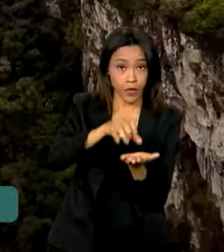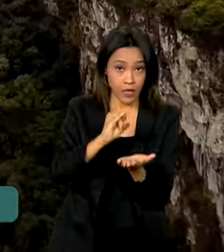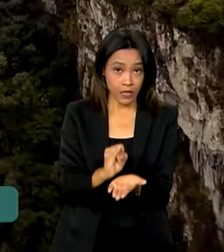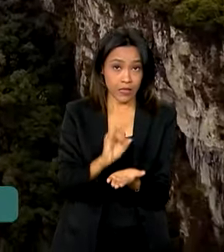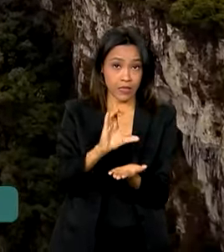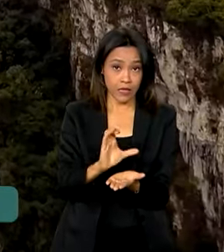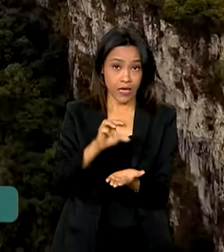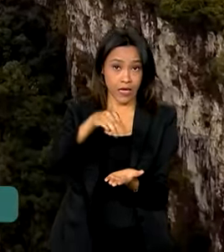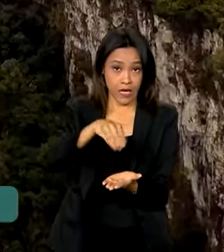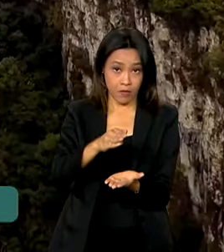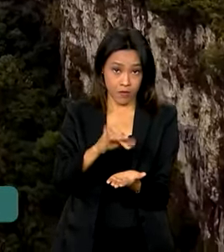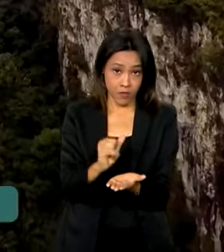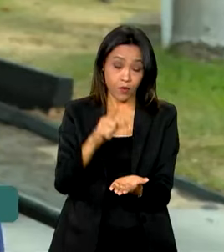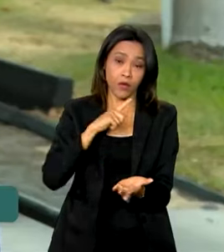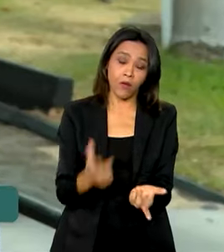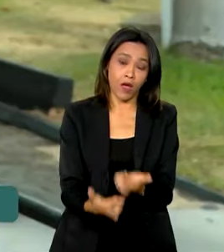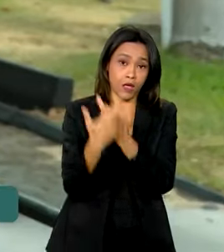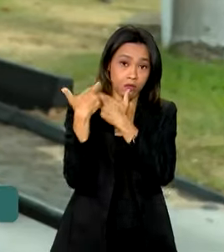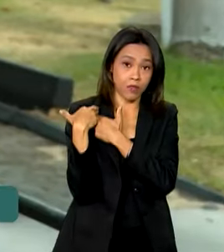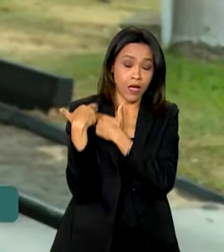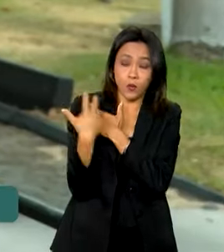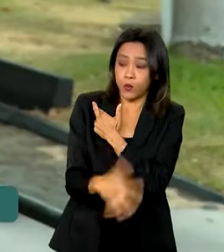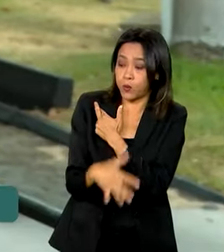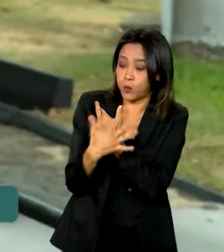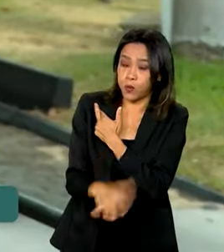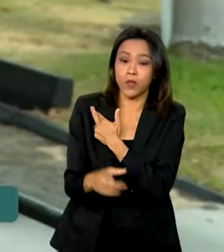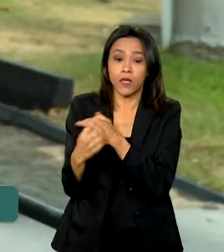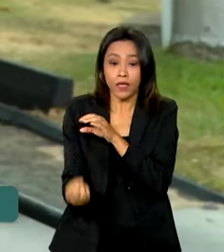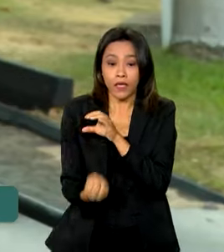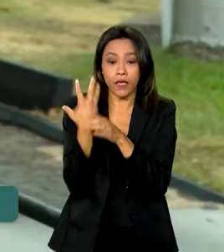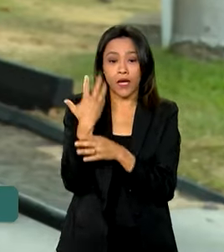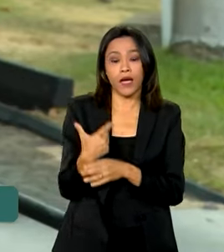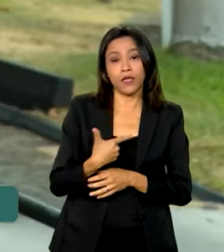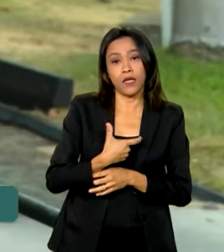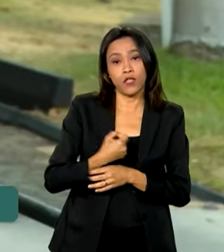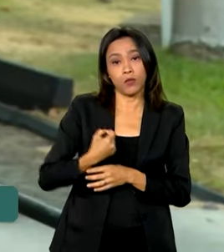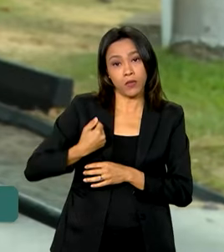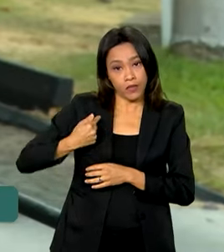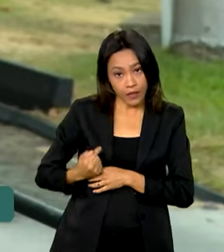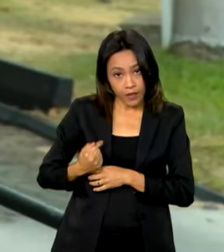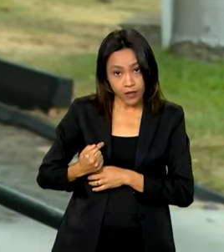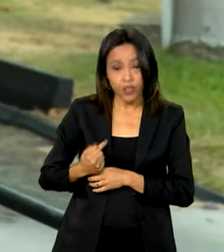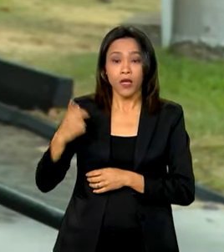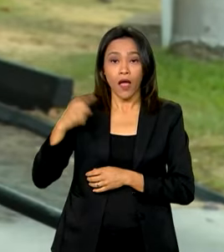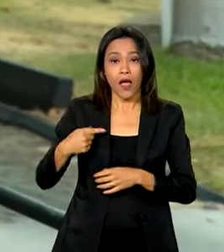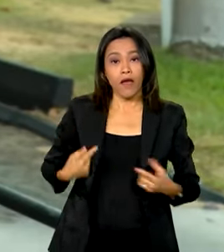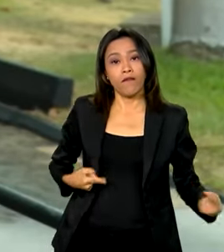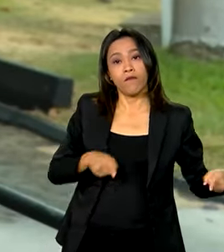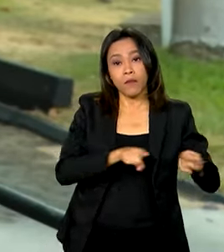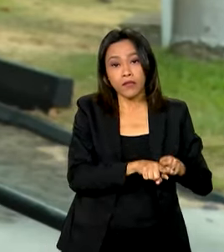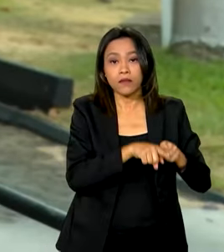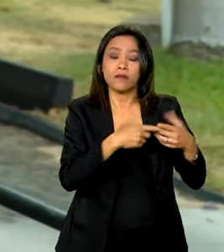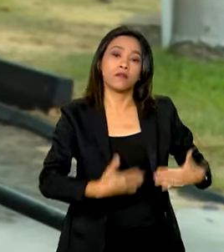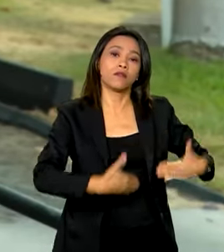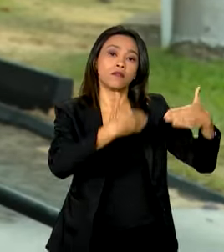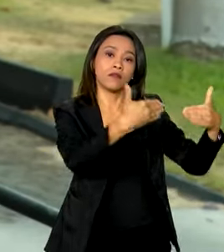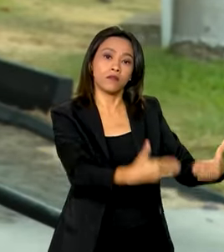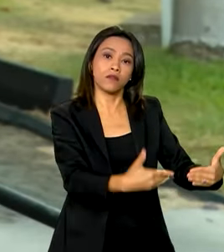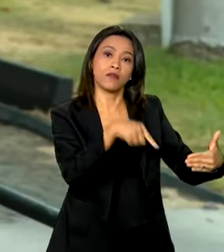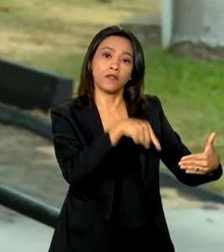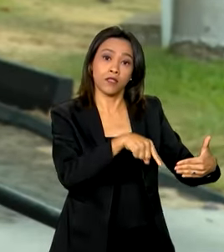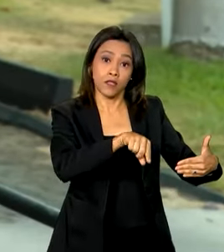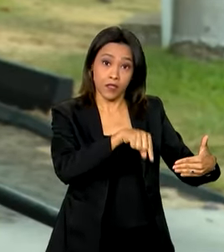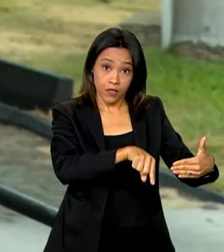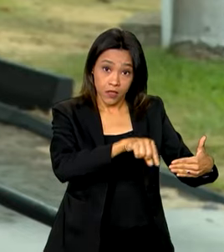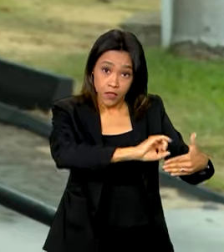responsabilidade gigantesca. Criado em 2007, o ICMBio é vinculado ao Ministério do Meio Ambiente e Mudança